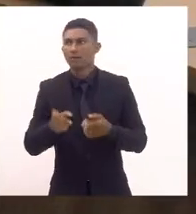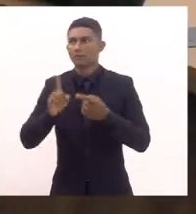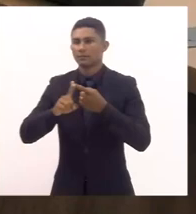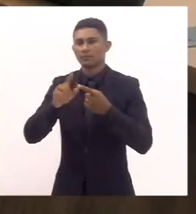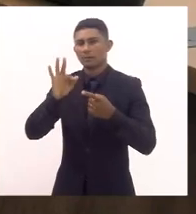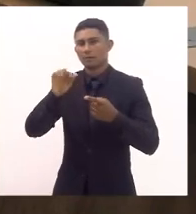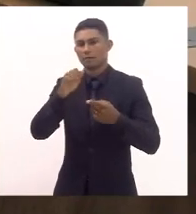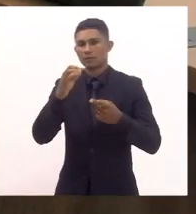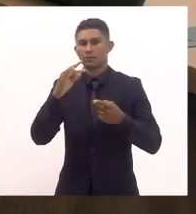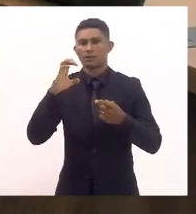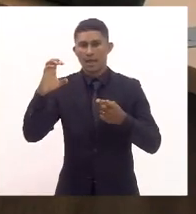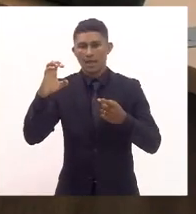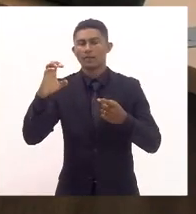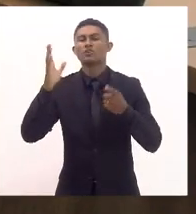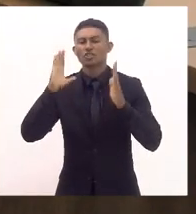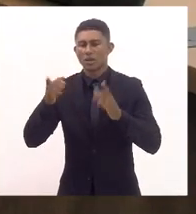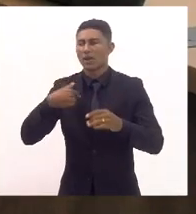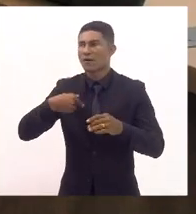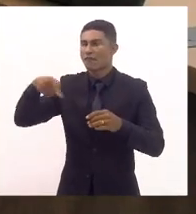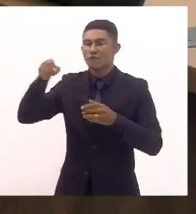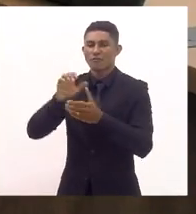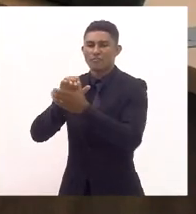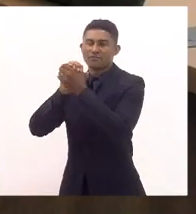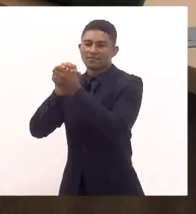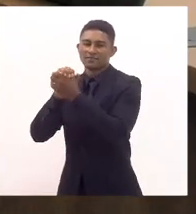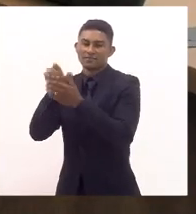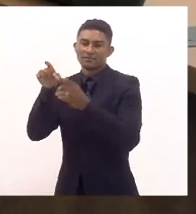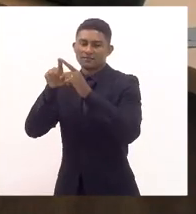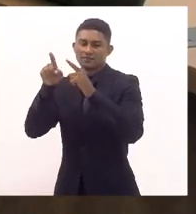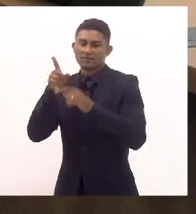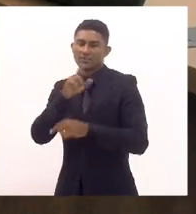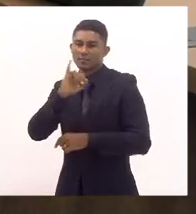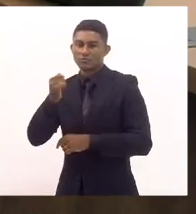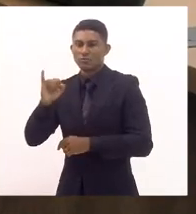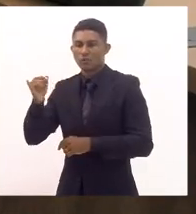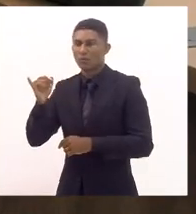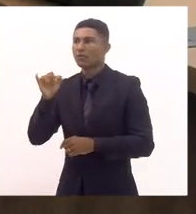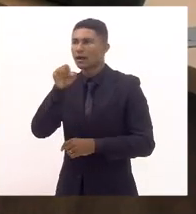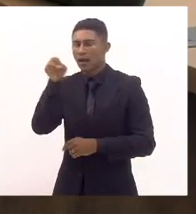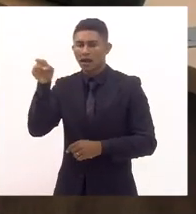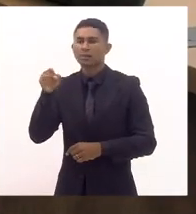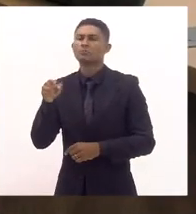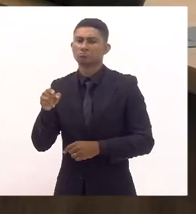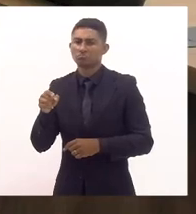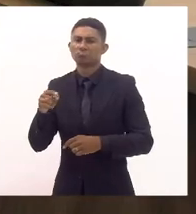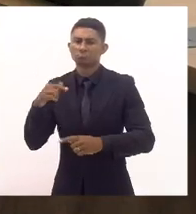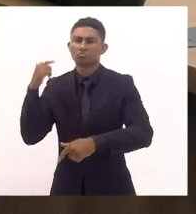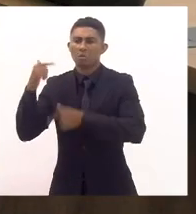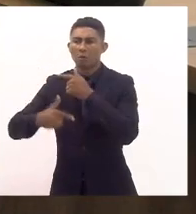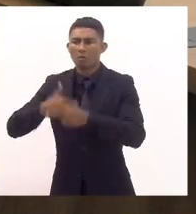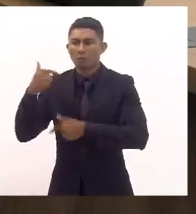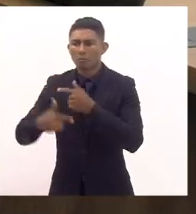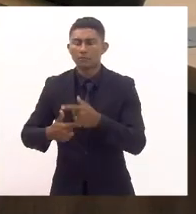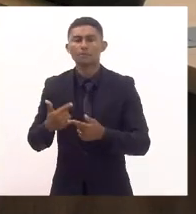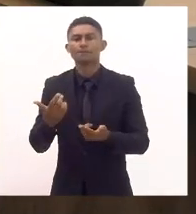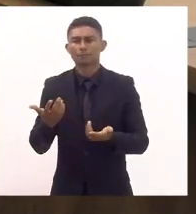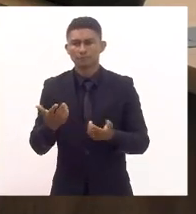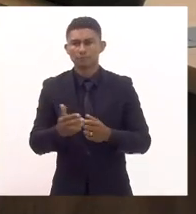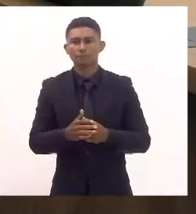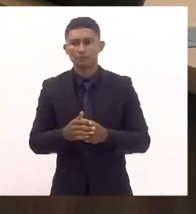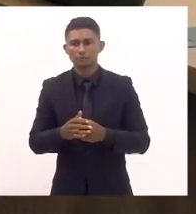a Faetec vou lá complementar os instrutores a saudação importante esses colegas que atuam na formação